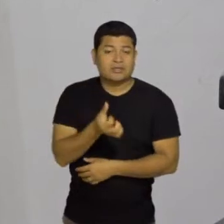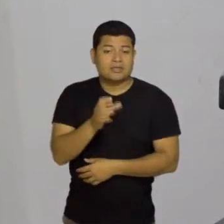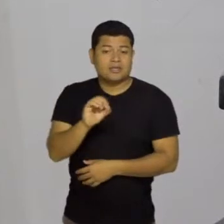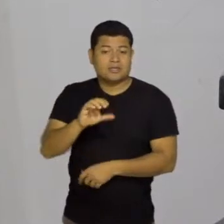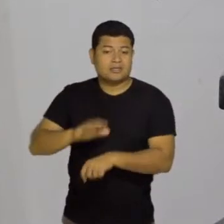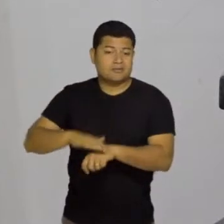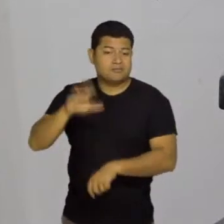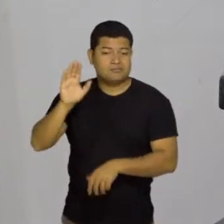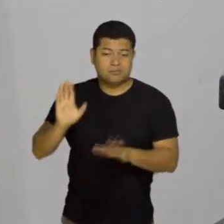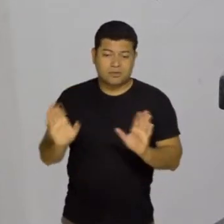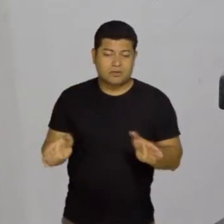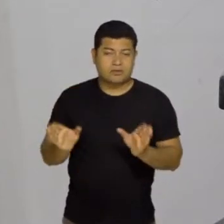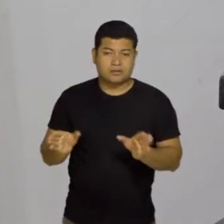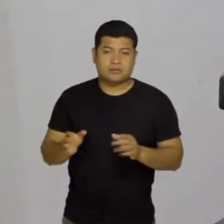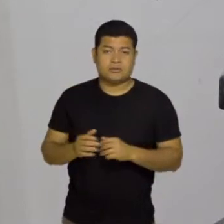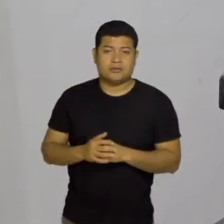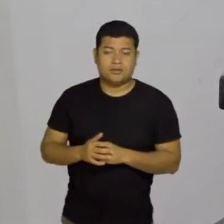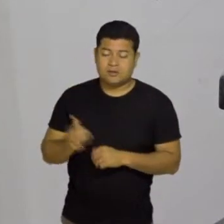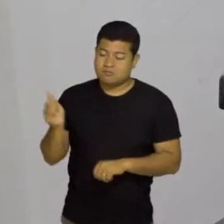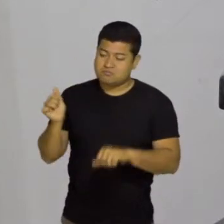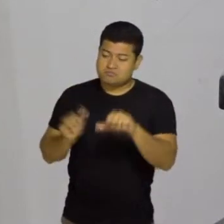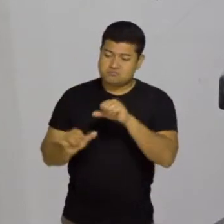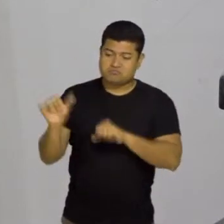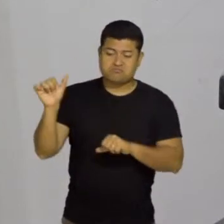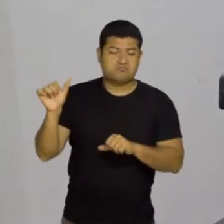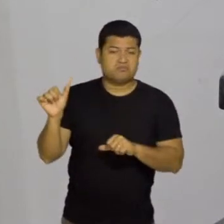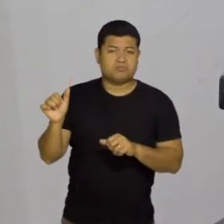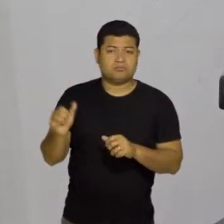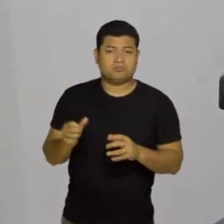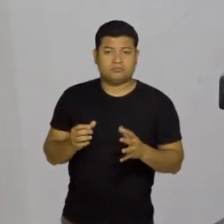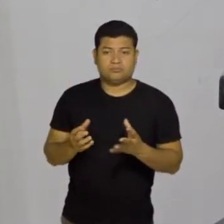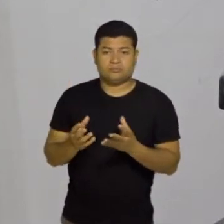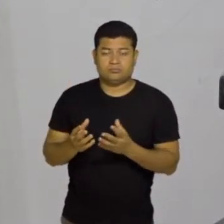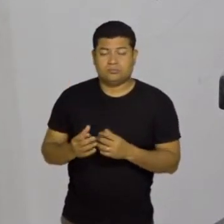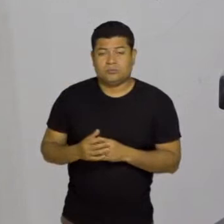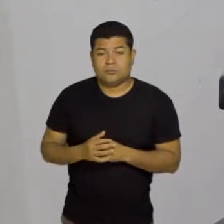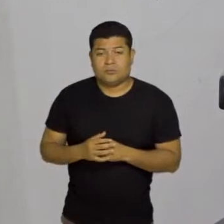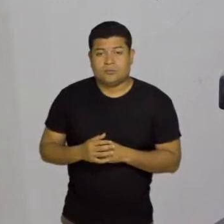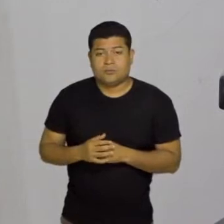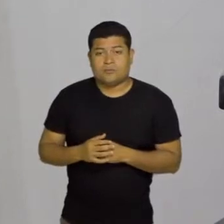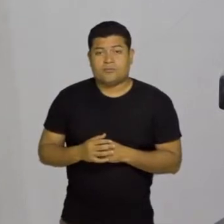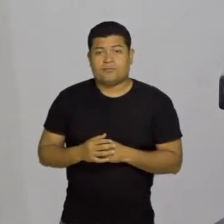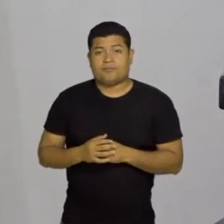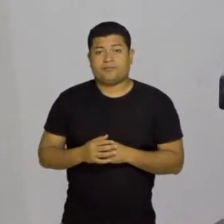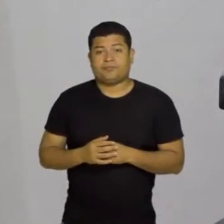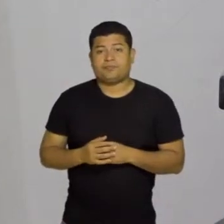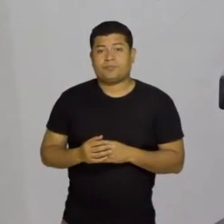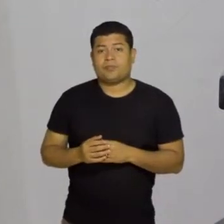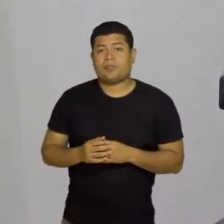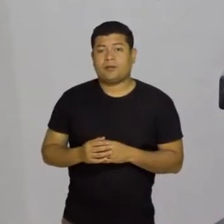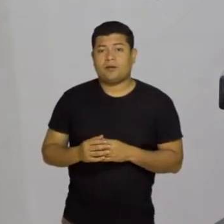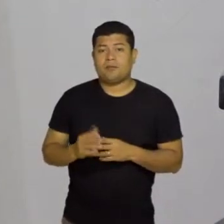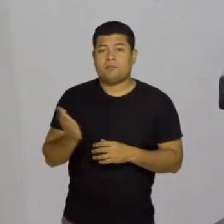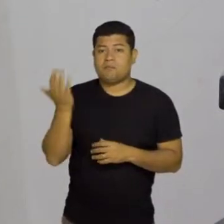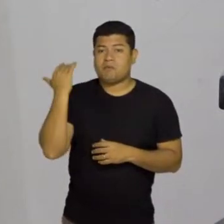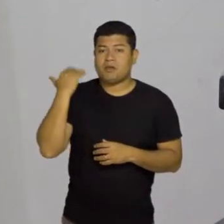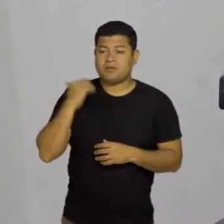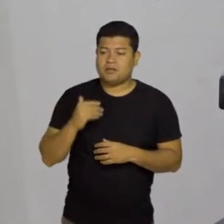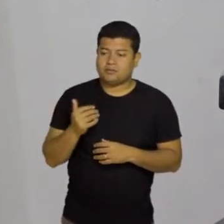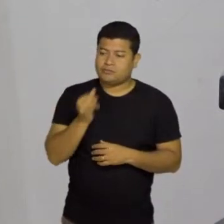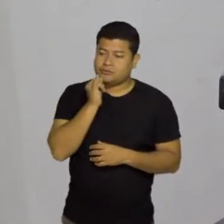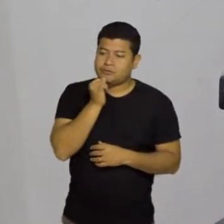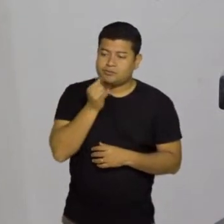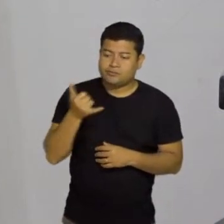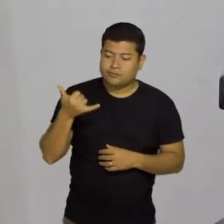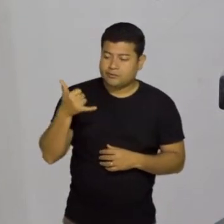muito significativa, né, deputado Maurício? Muito significativa. Nós nem tínhamos, nós nem sabíamos o que era telefone lá